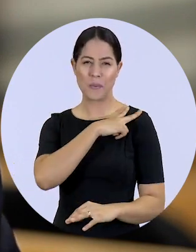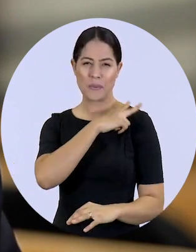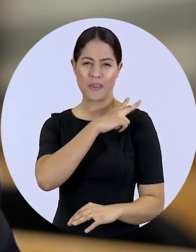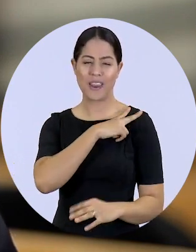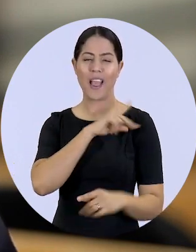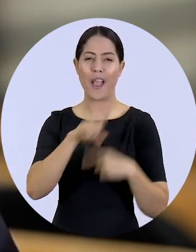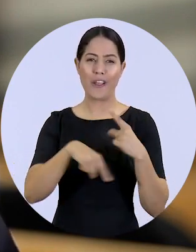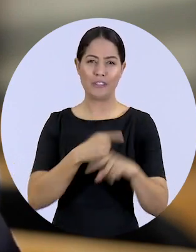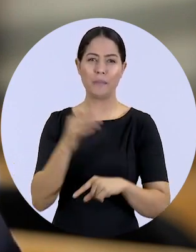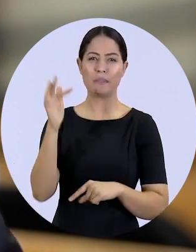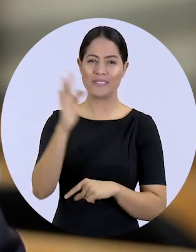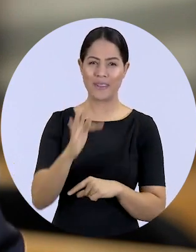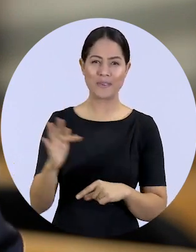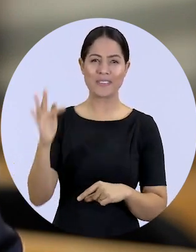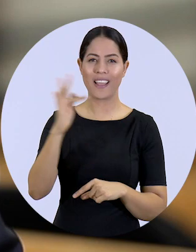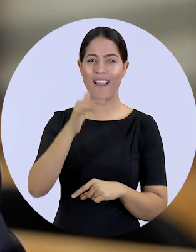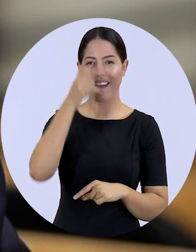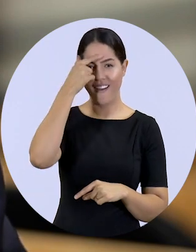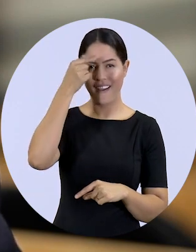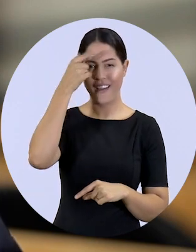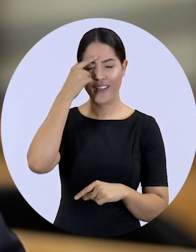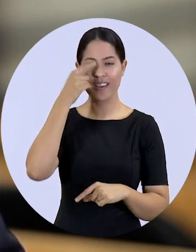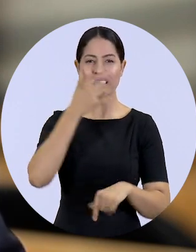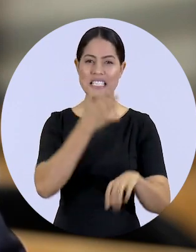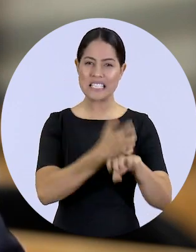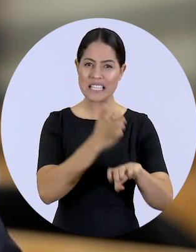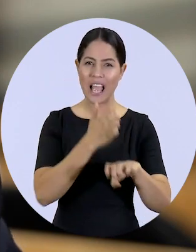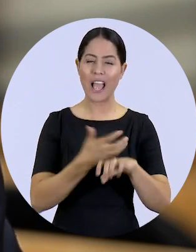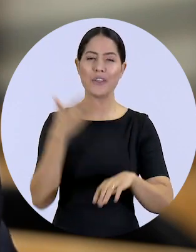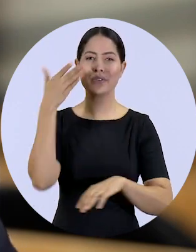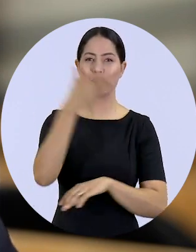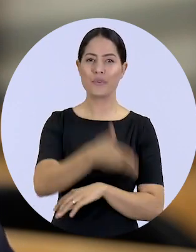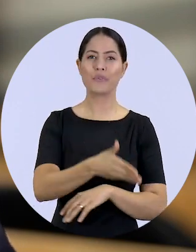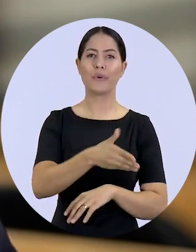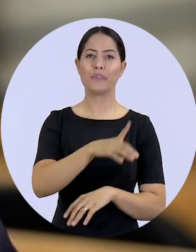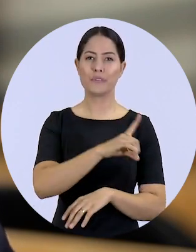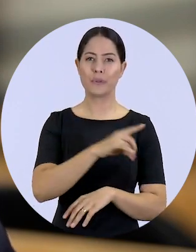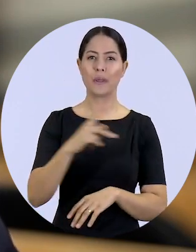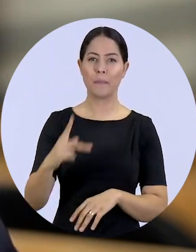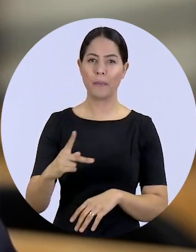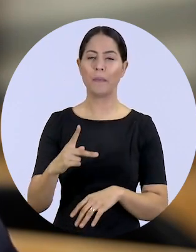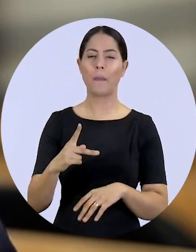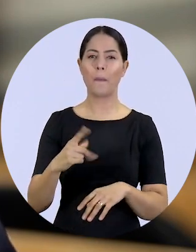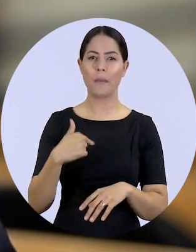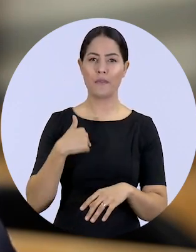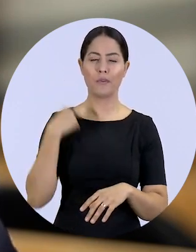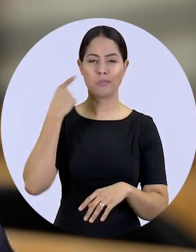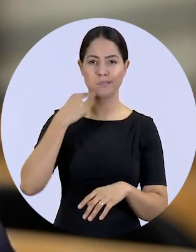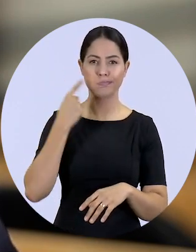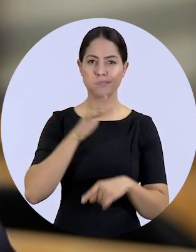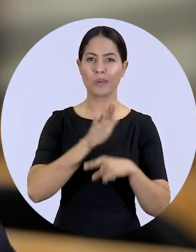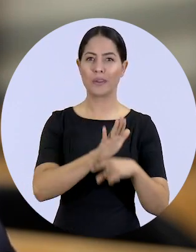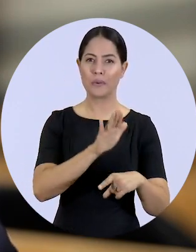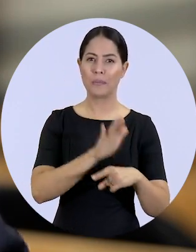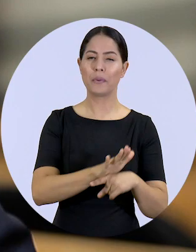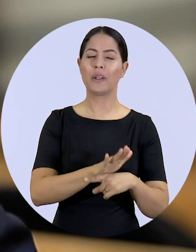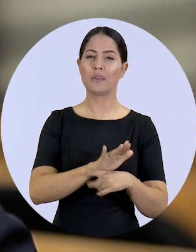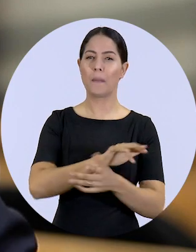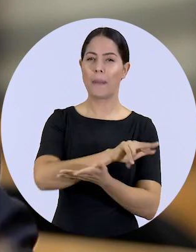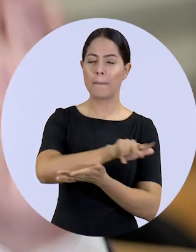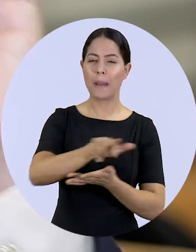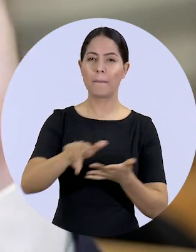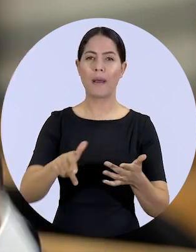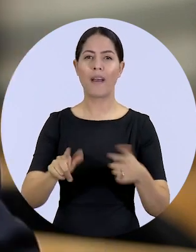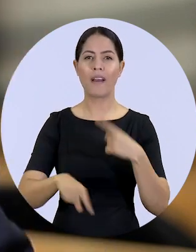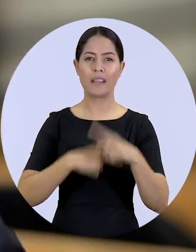segundo grau, faculdade, todos os estágios que eu fiz, defensoria pública que eu fui, além de estagiário, advogado colaborador, a minha